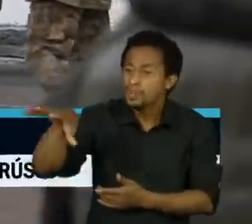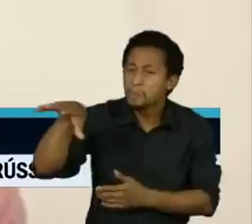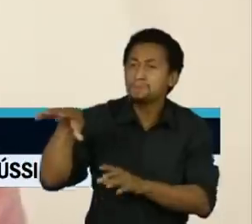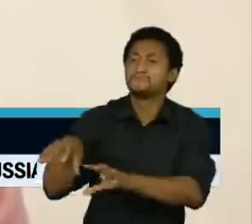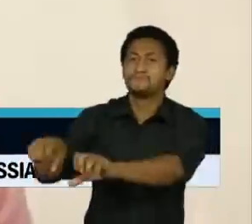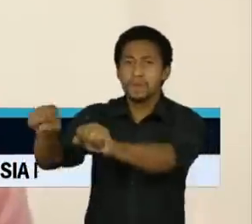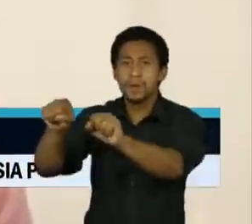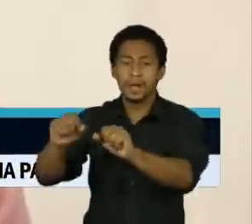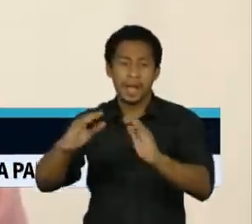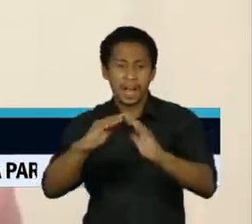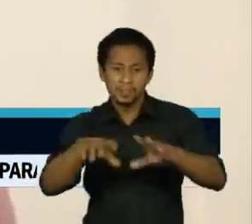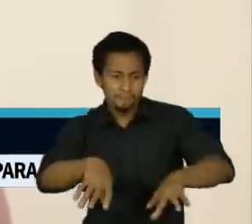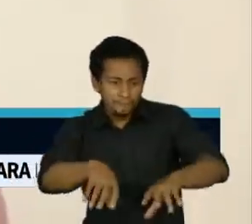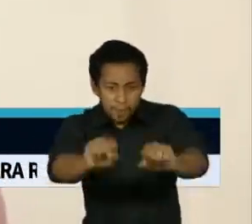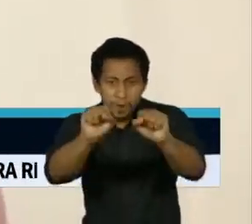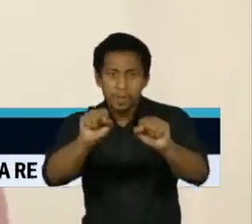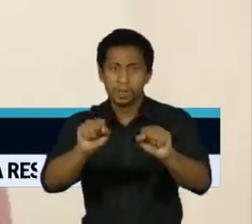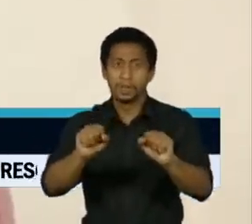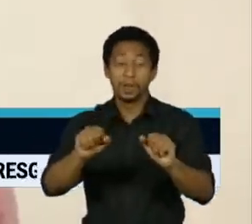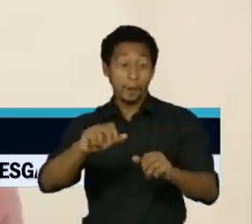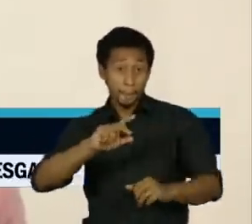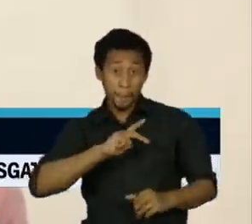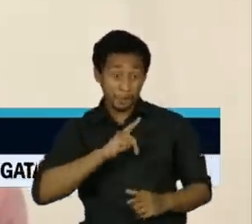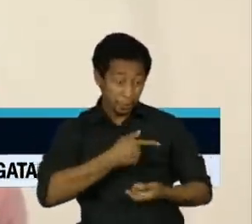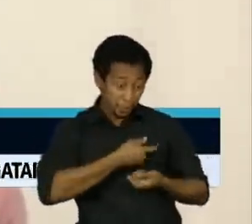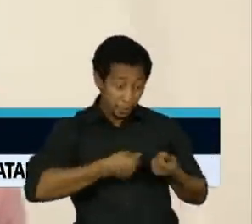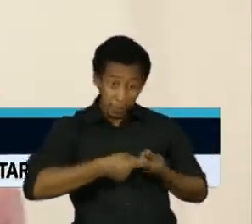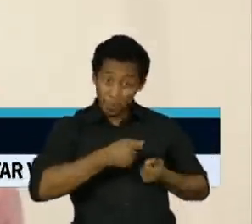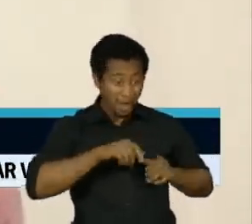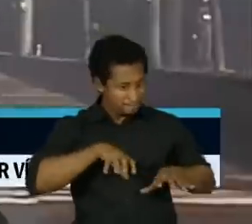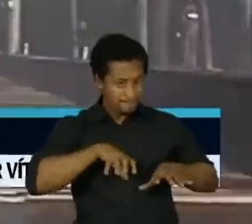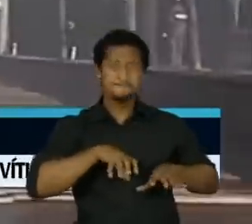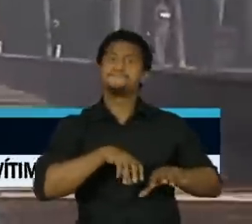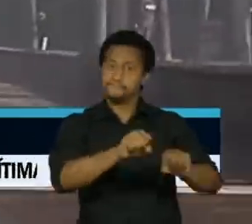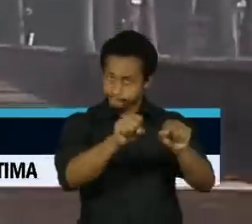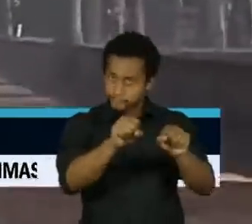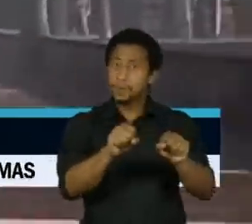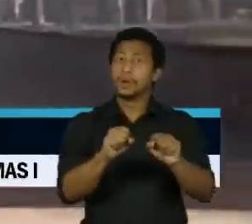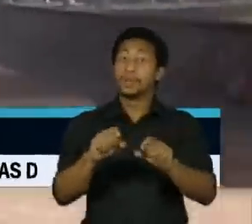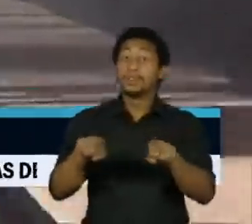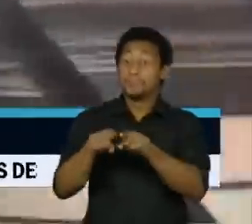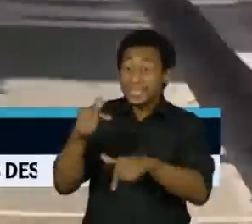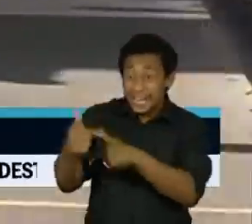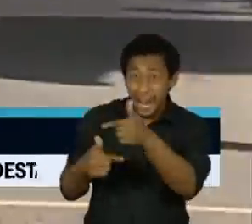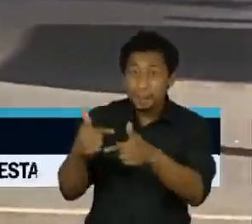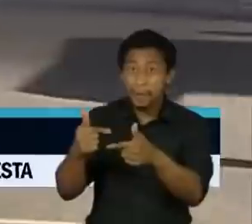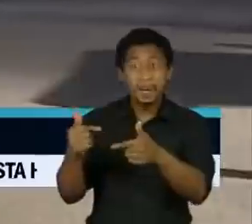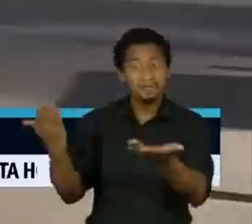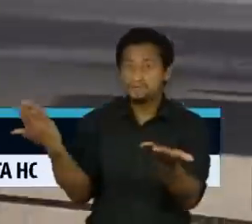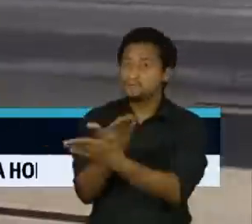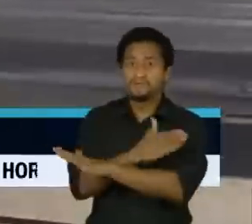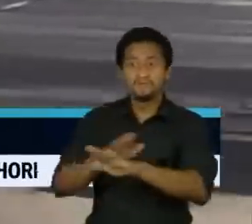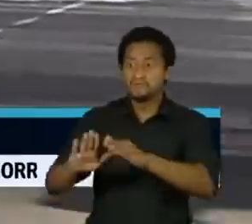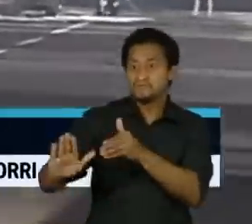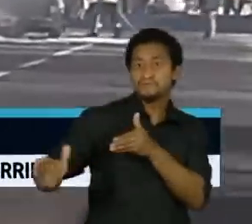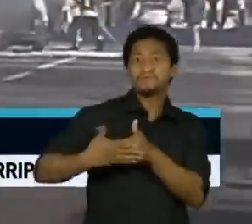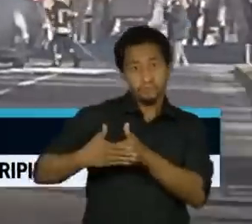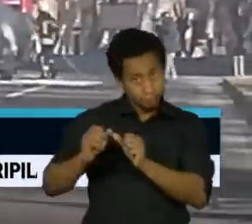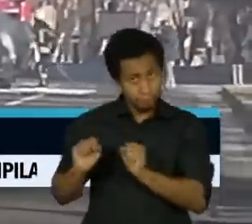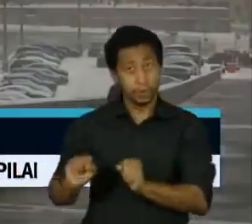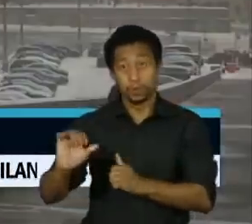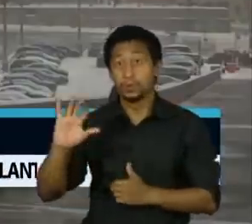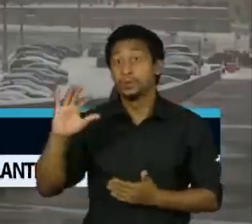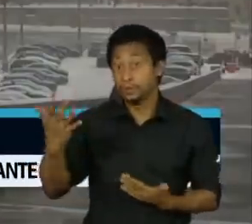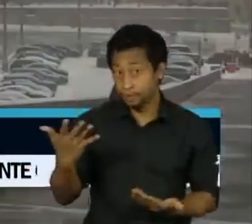particulares, determinadas atividades podem ser suspensas. A União Europeia também vê indícios de que a Rússia deve adotar